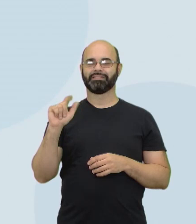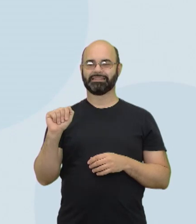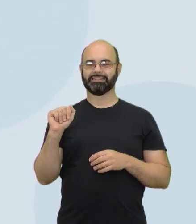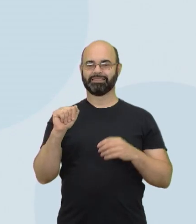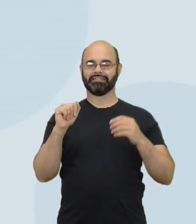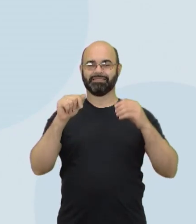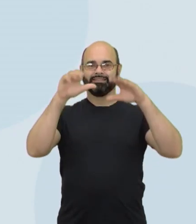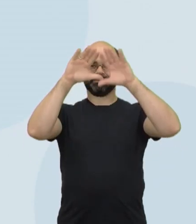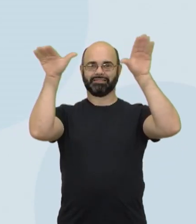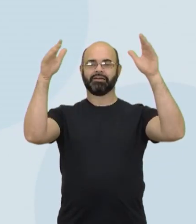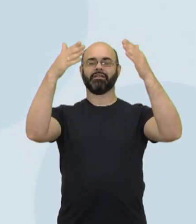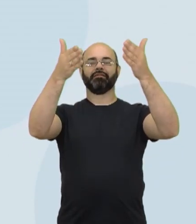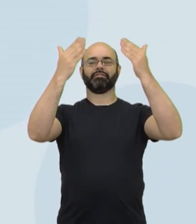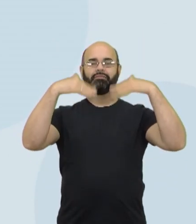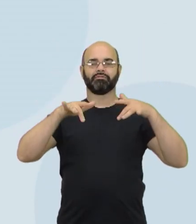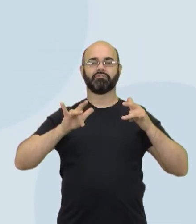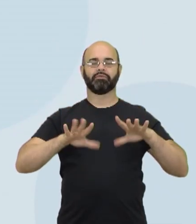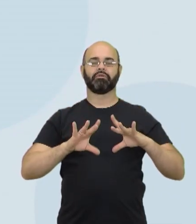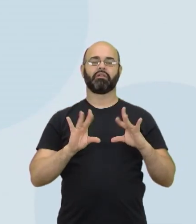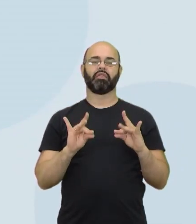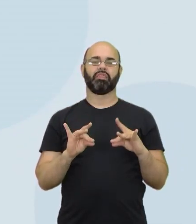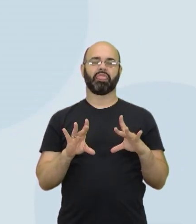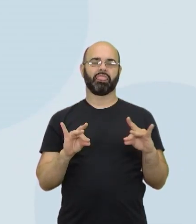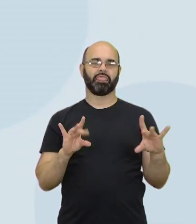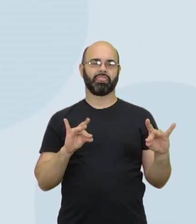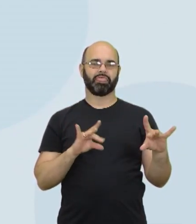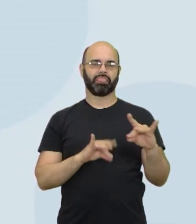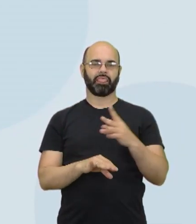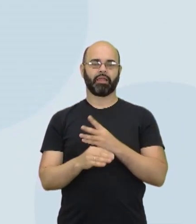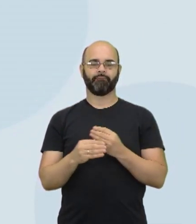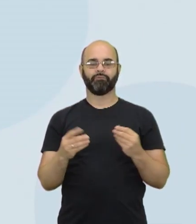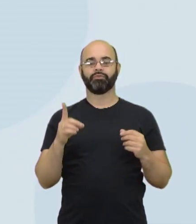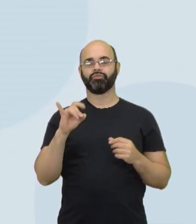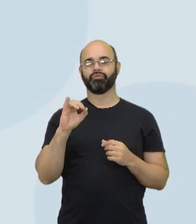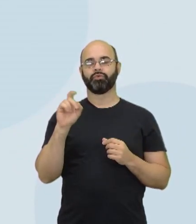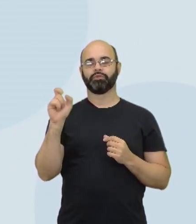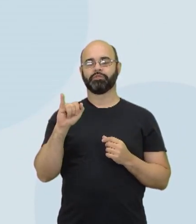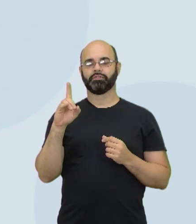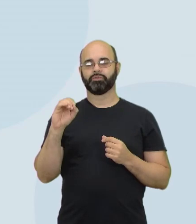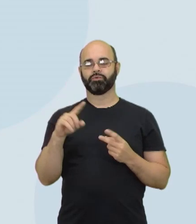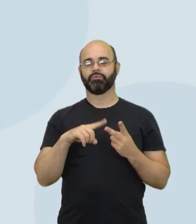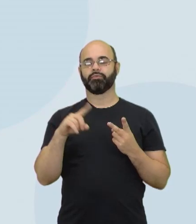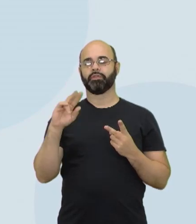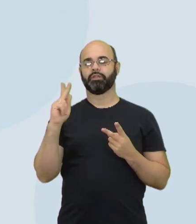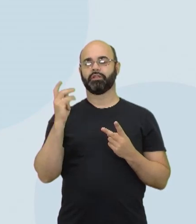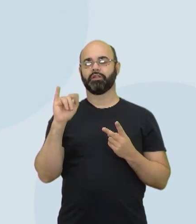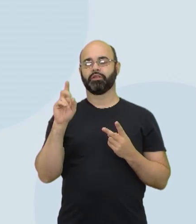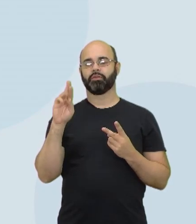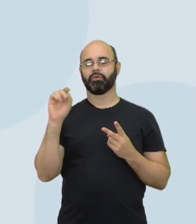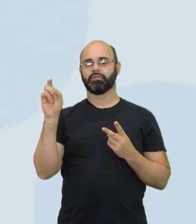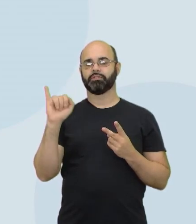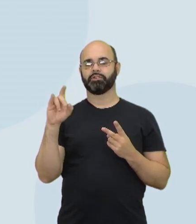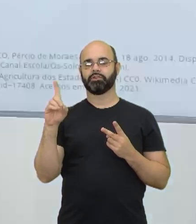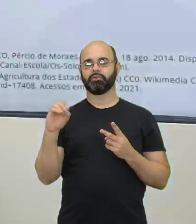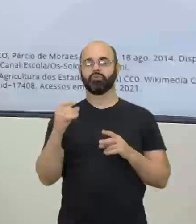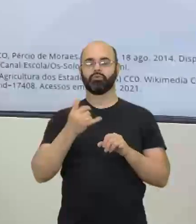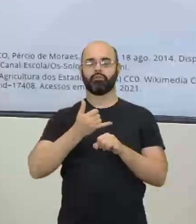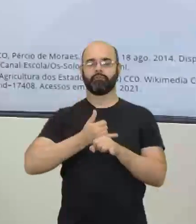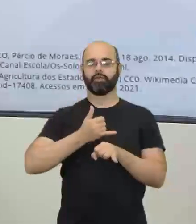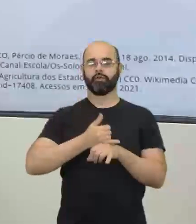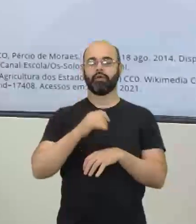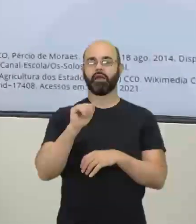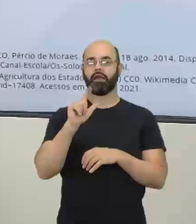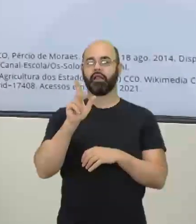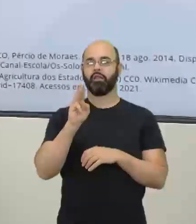horizonte superiores e também de óxido, hidróxido de ferro e alumínio, né? O ferro, né, tem uma